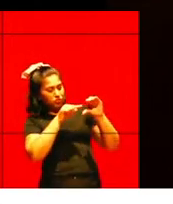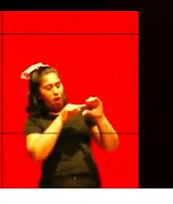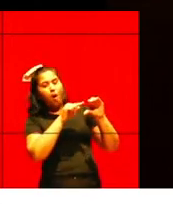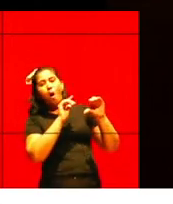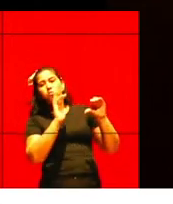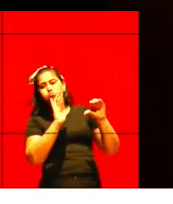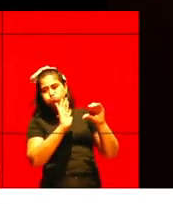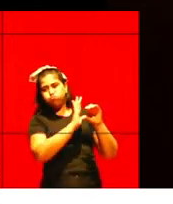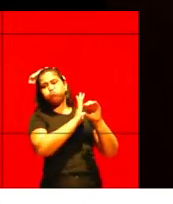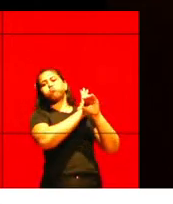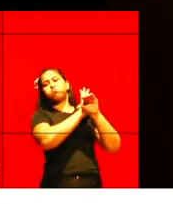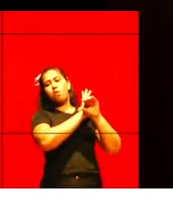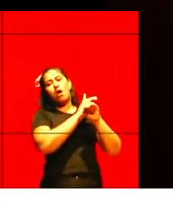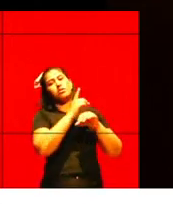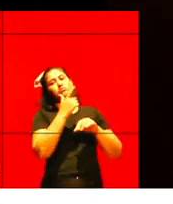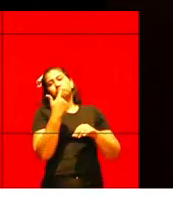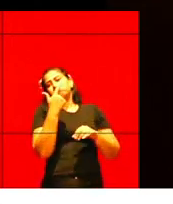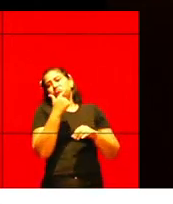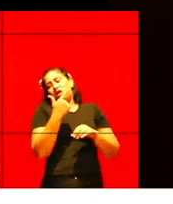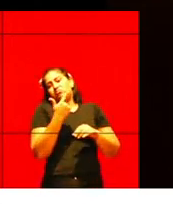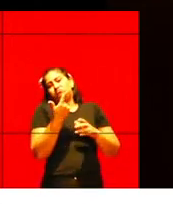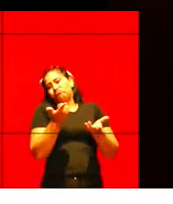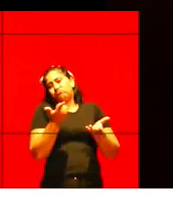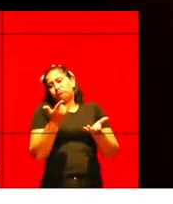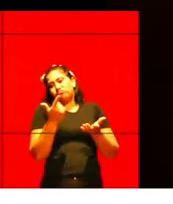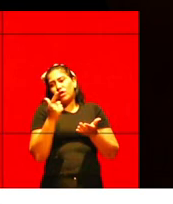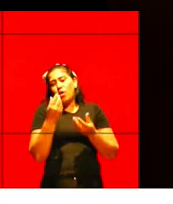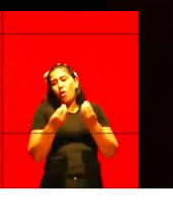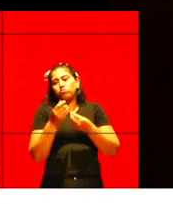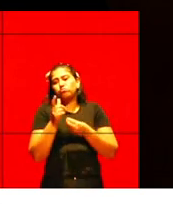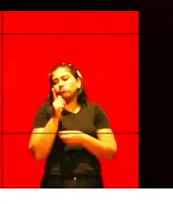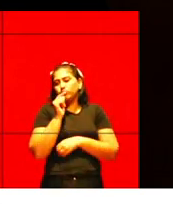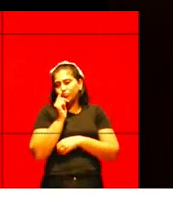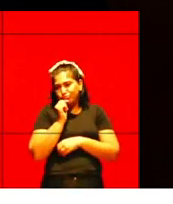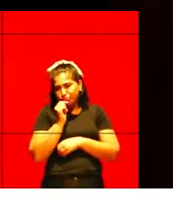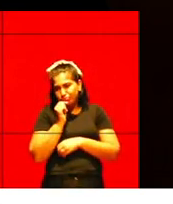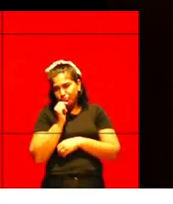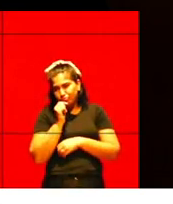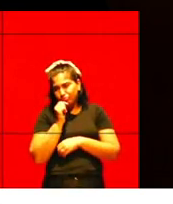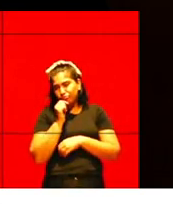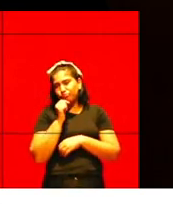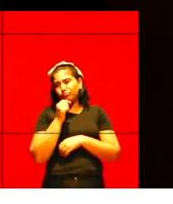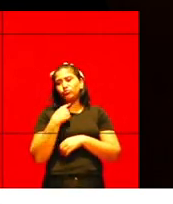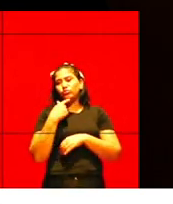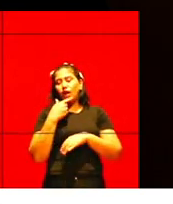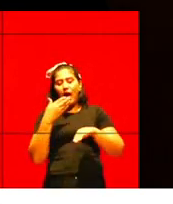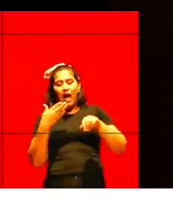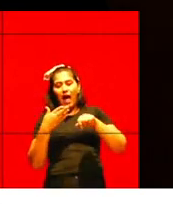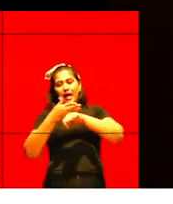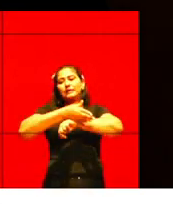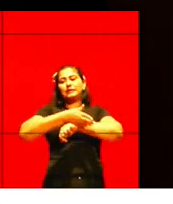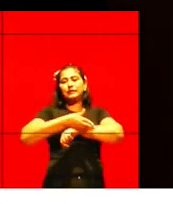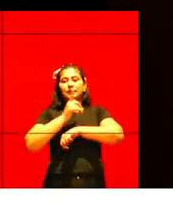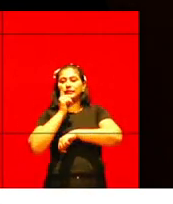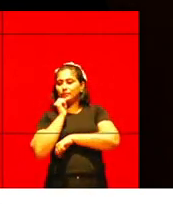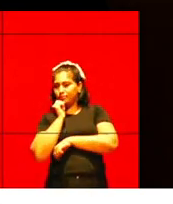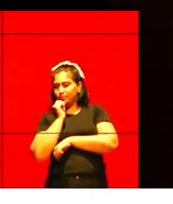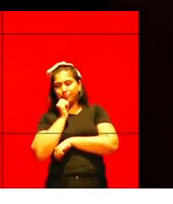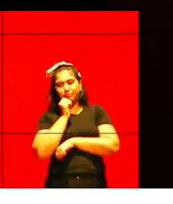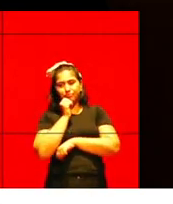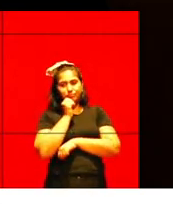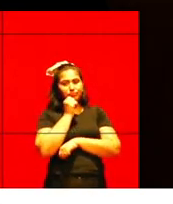não vou ter a atração da água. Lembra da osmose? Passagem da água do meio hipotônico para o